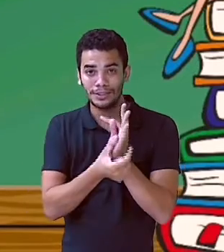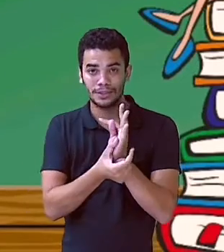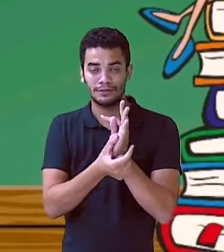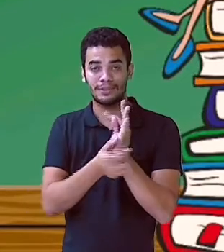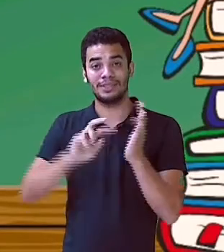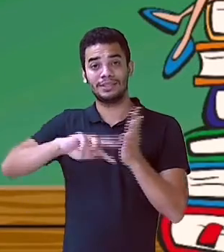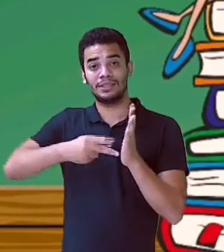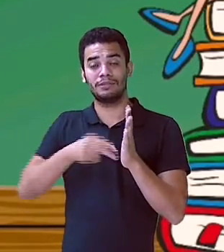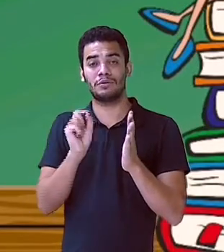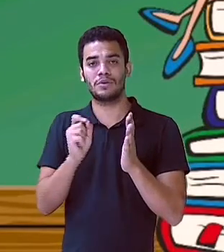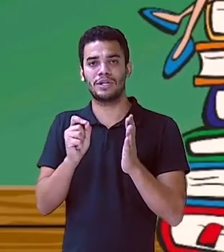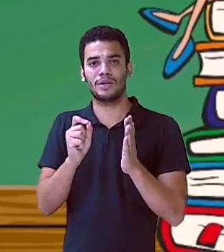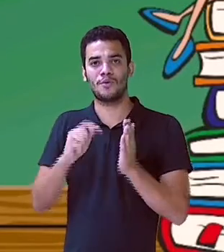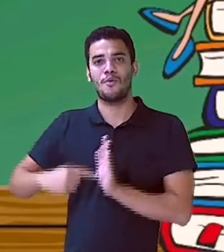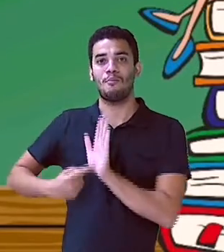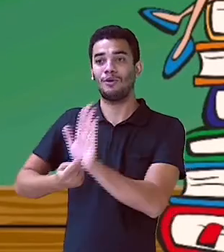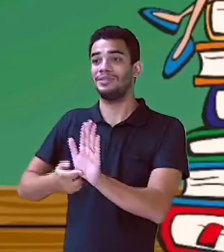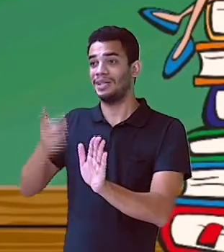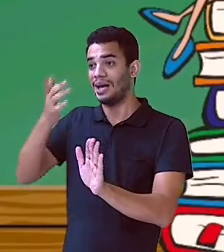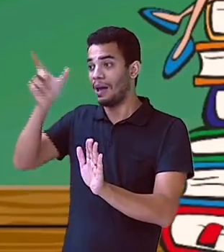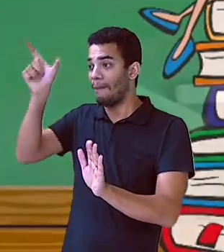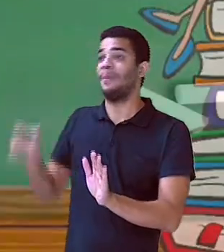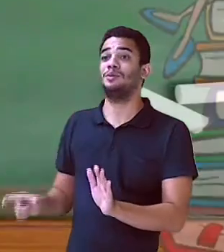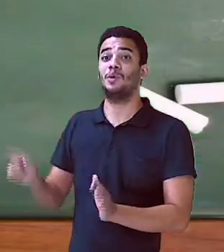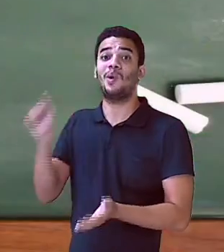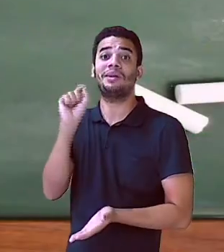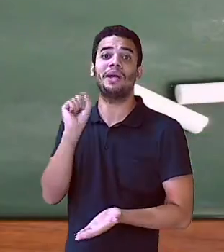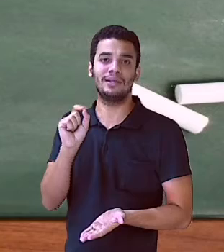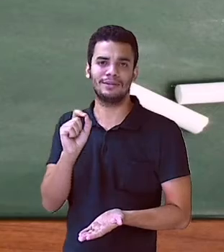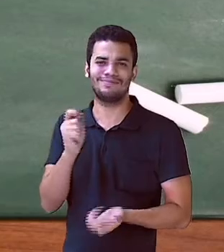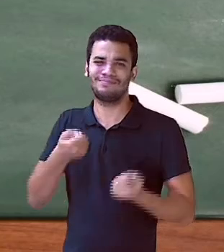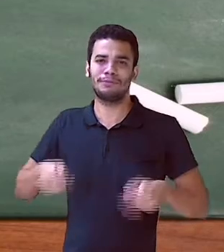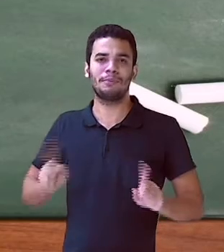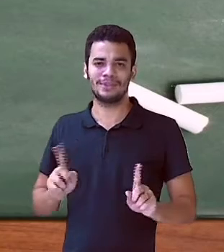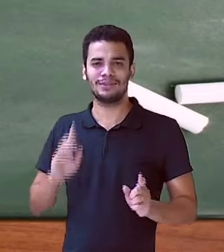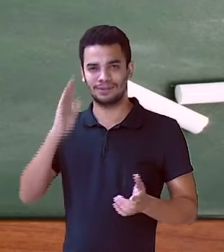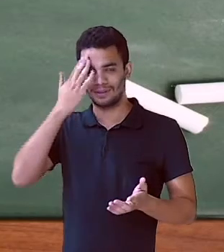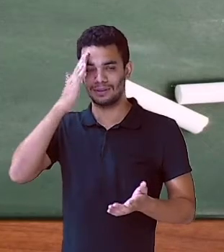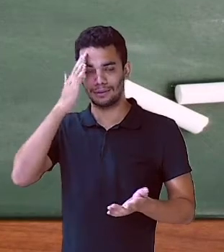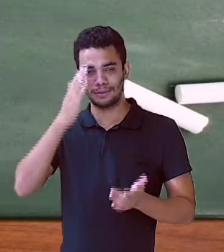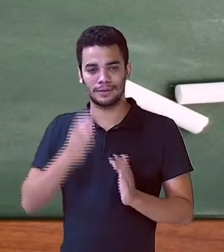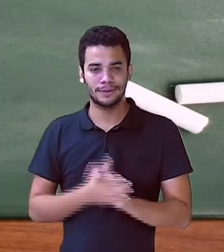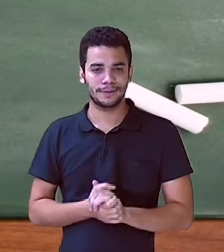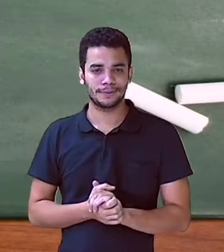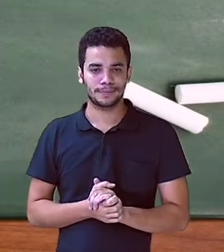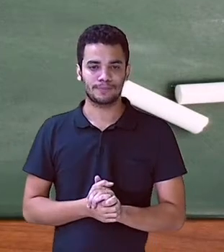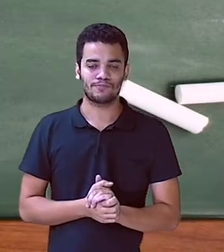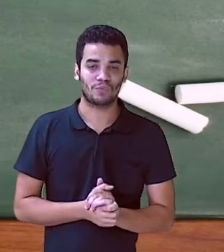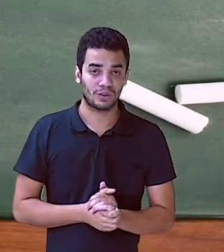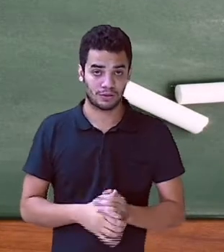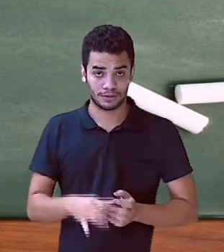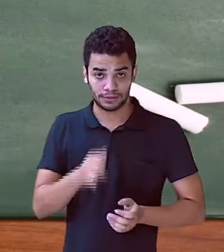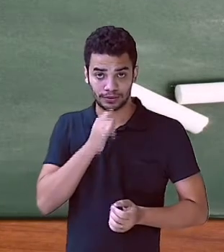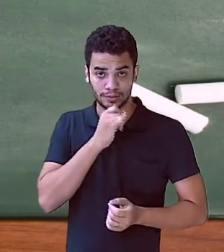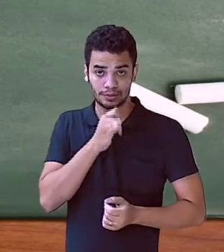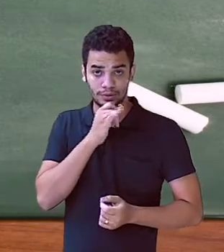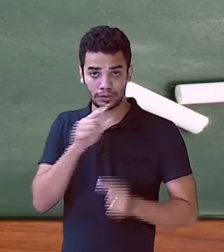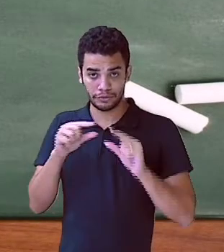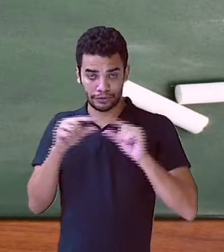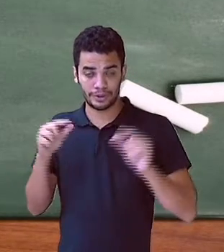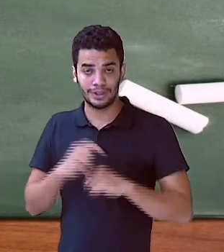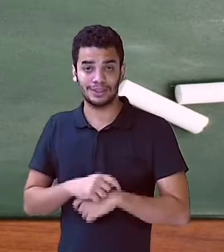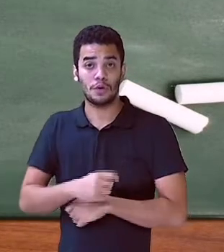Vamos observar outros tipos de exemplo, ó. Se eu disser pra você assim também, ó. O aluno saiu contente.